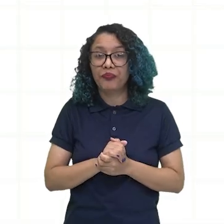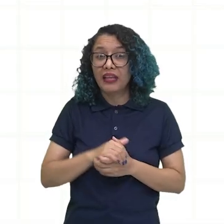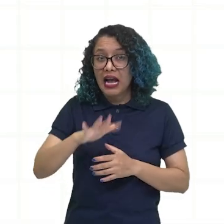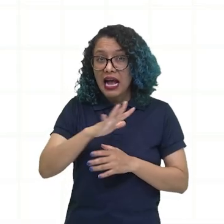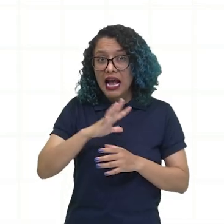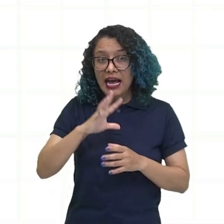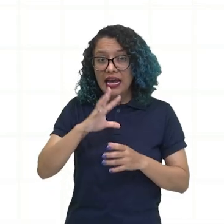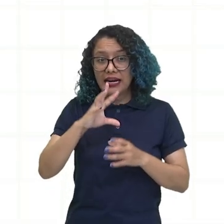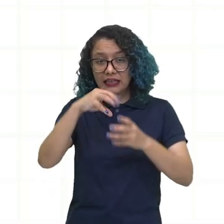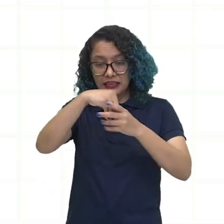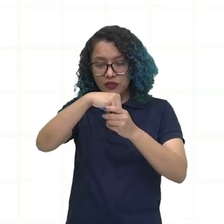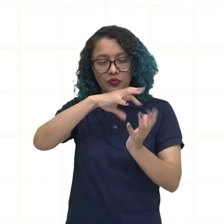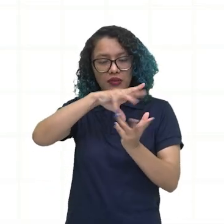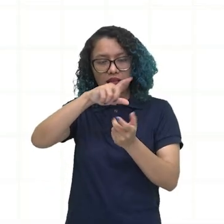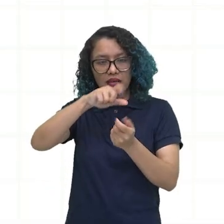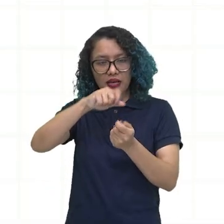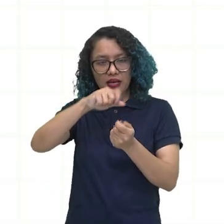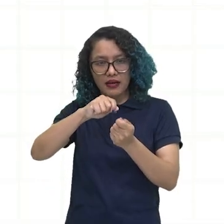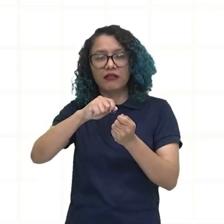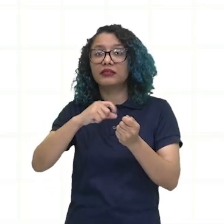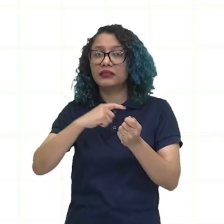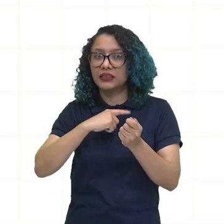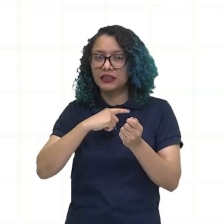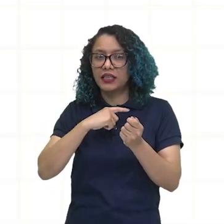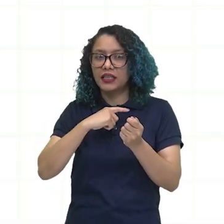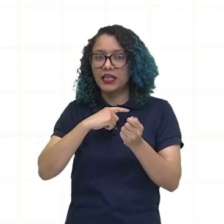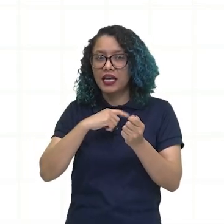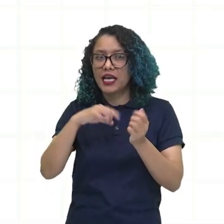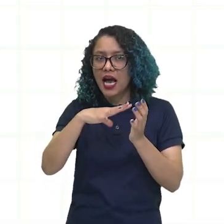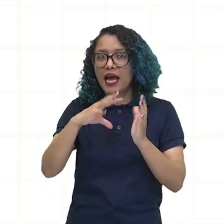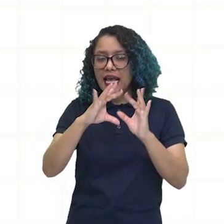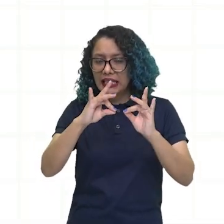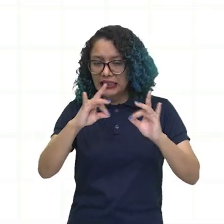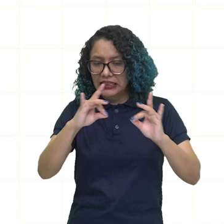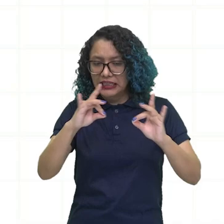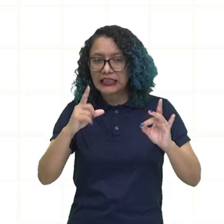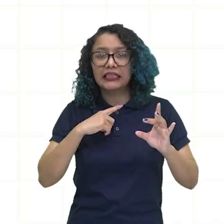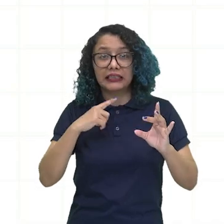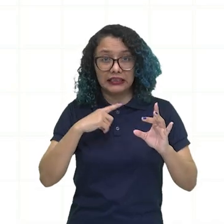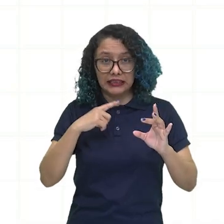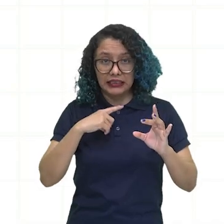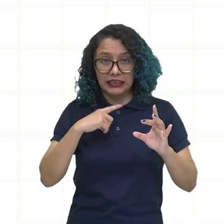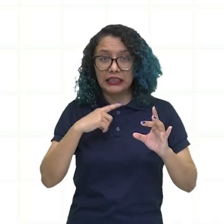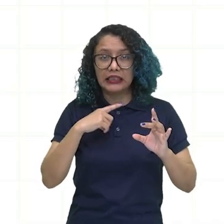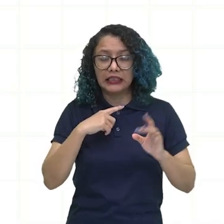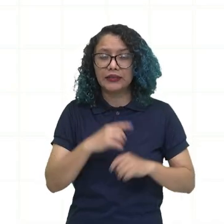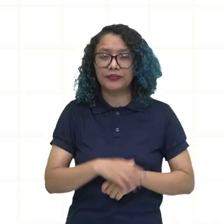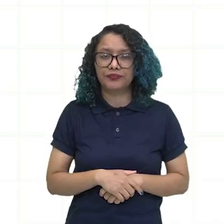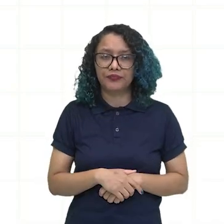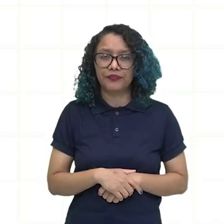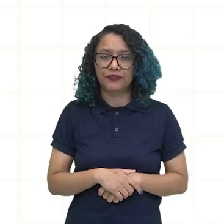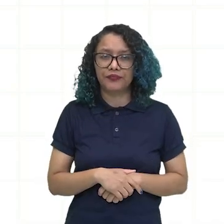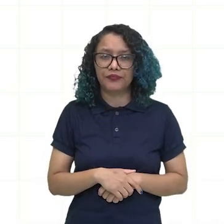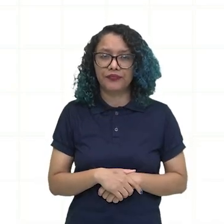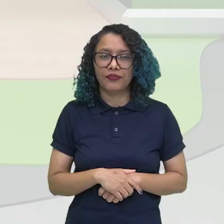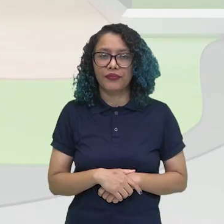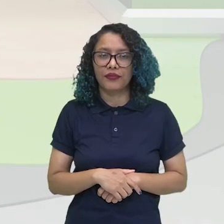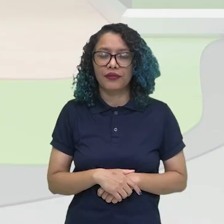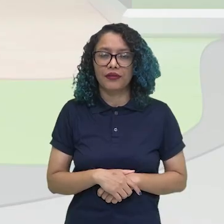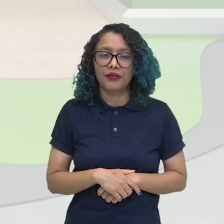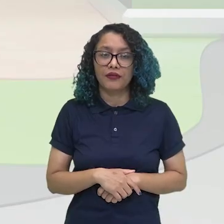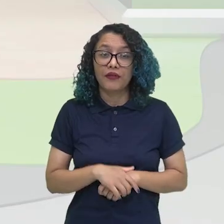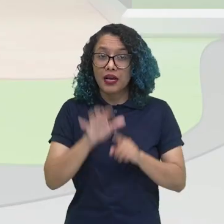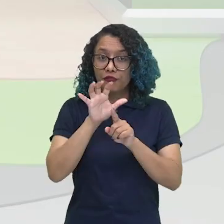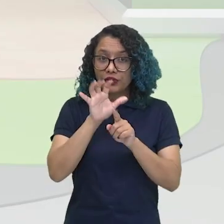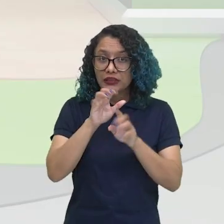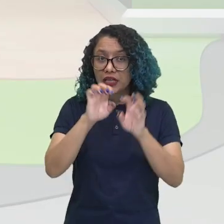Terra, ela tem ali a sua parte líquida, que vai fazer o quê? Moldar a estrutura